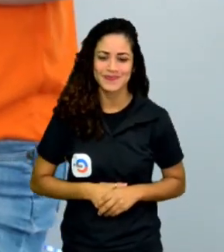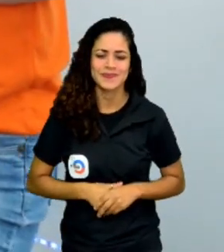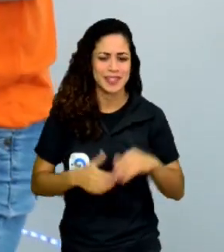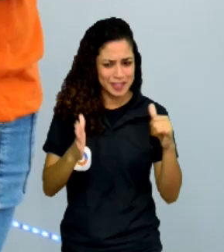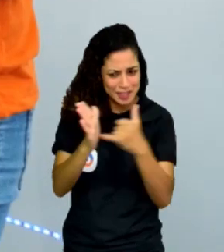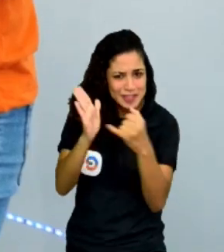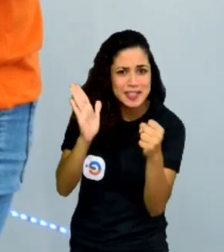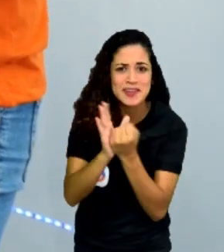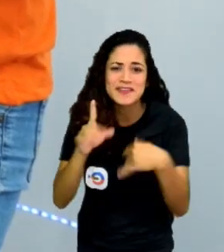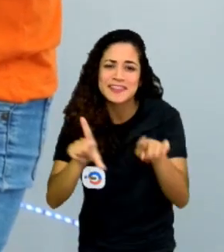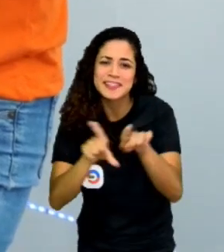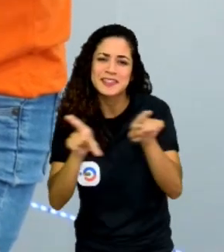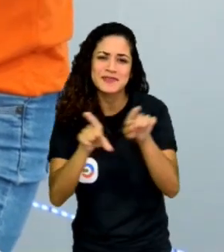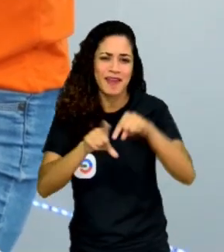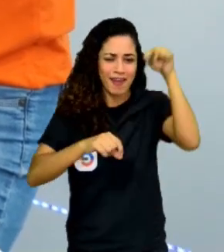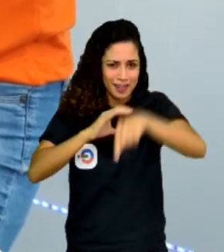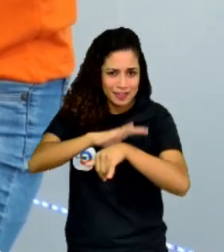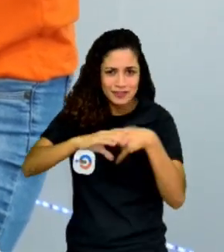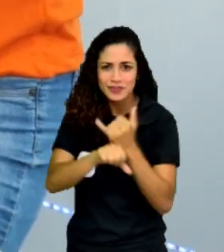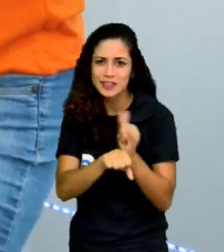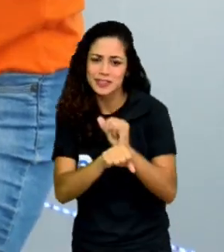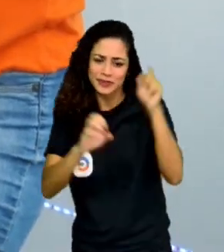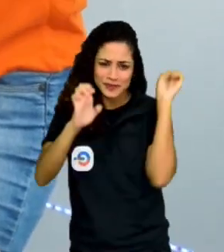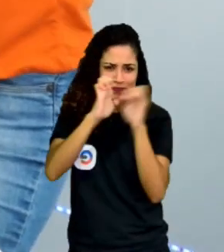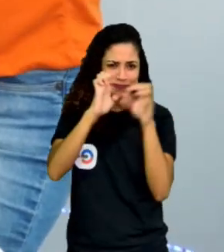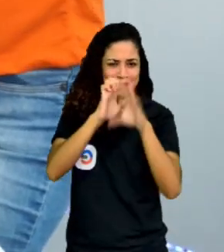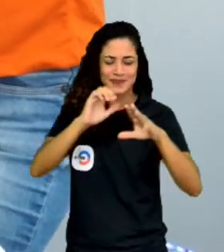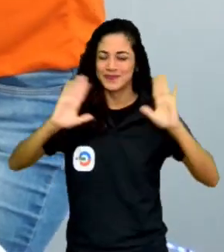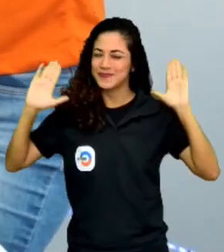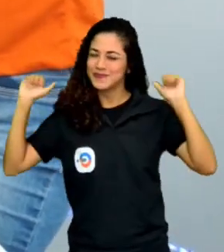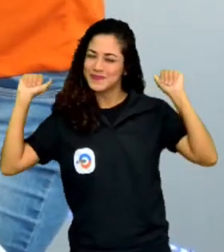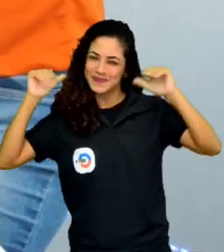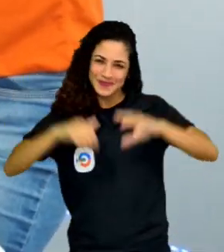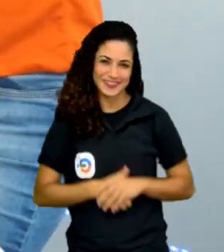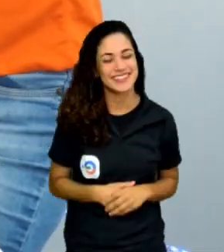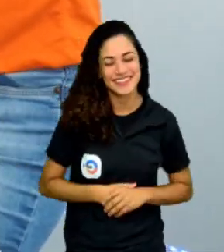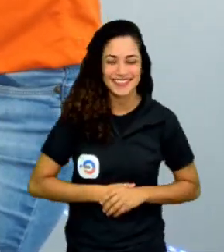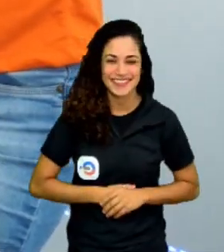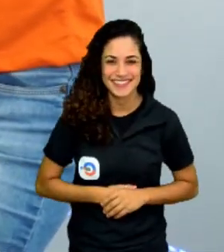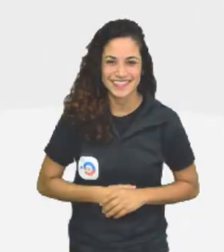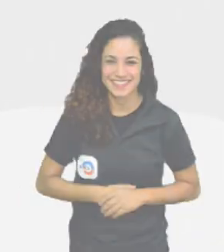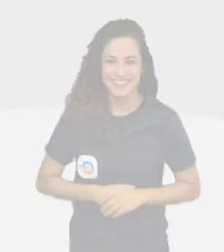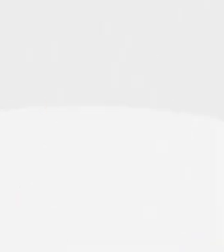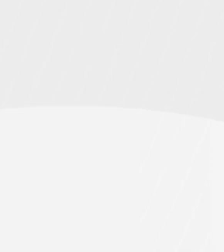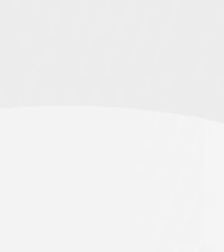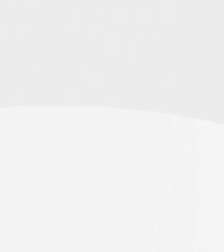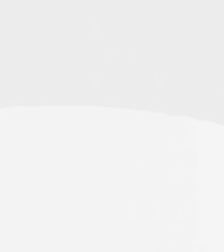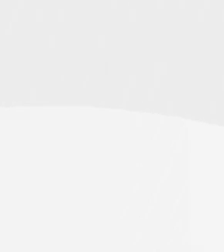inscreve também no nosso canal do Educa Recife. Tchau. Tchau! Até a próxima!